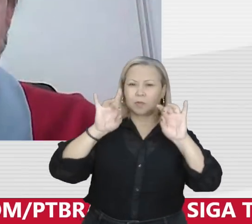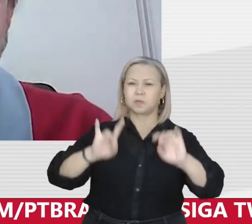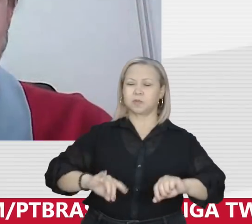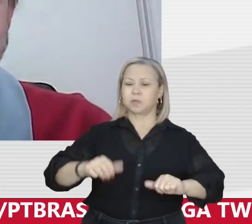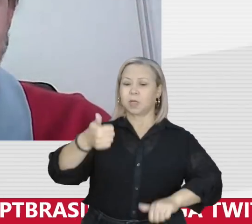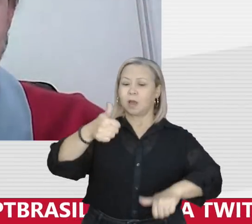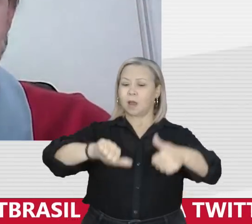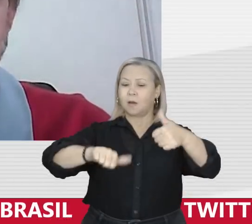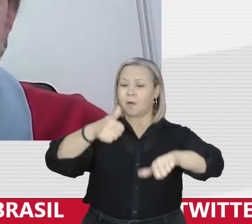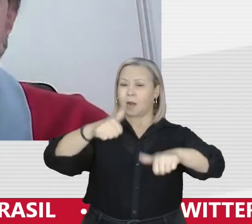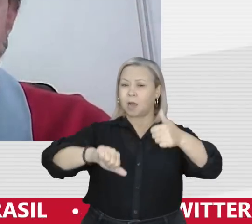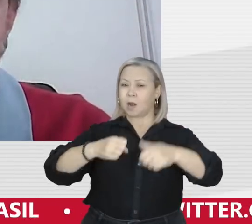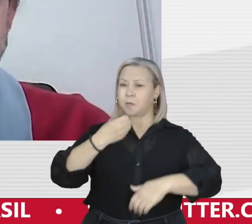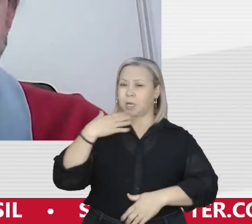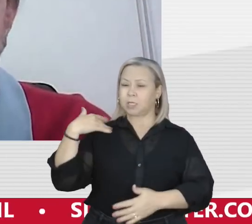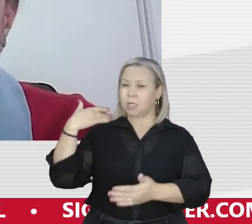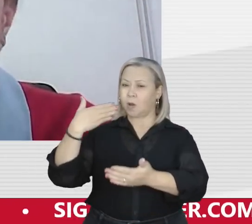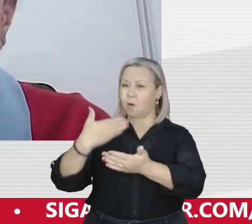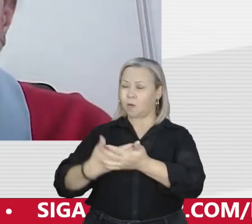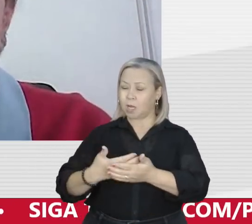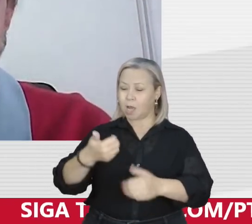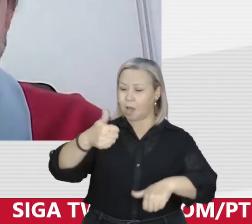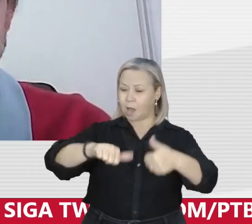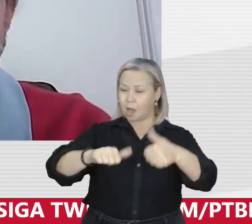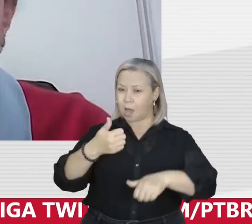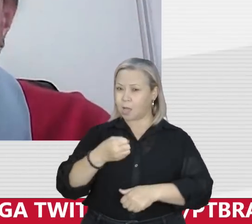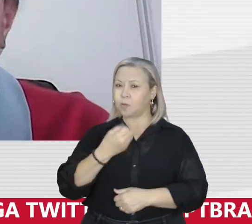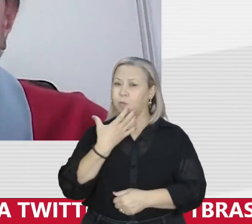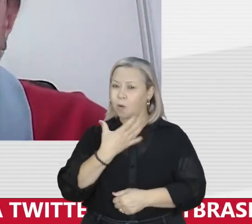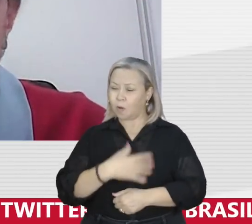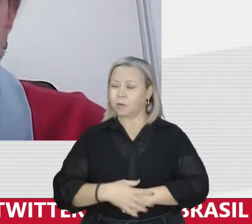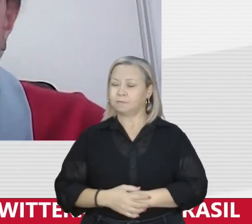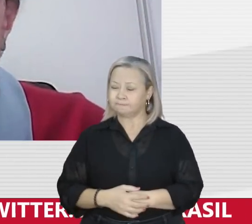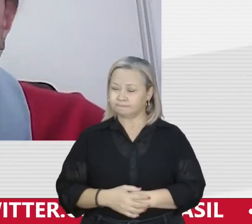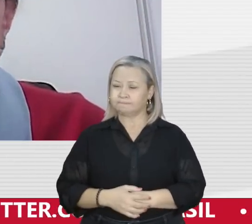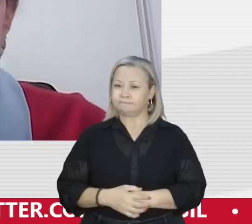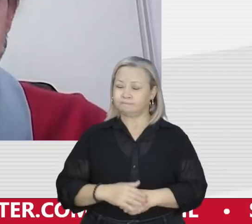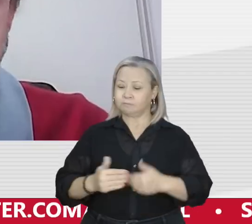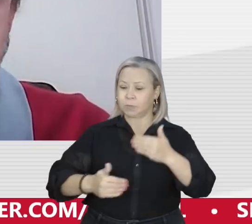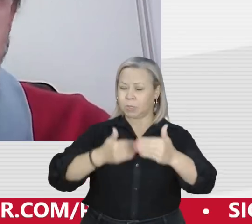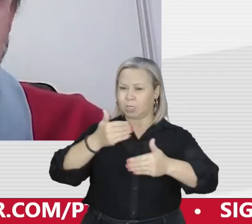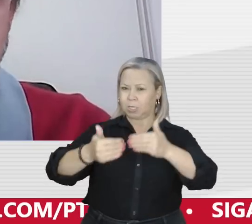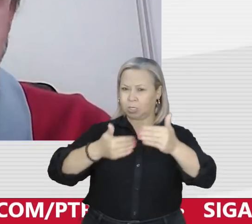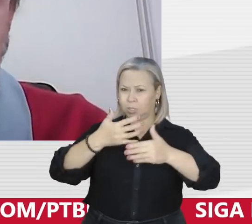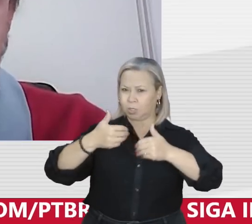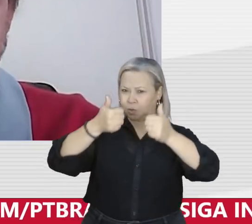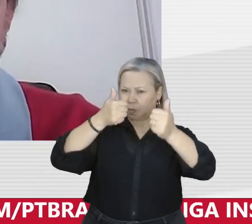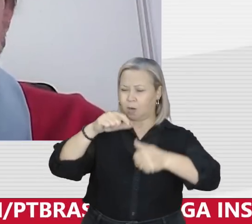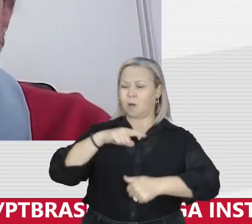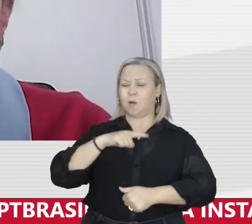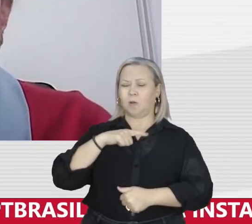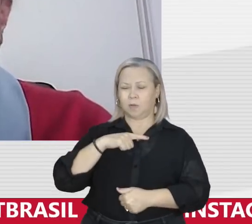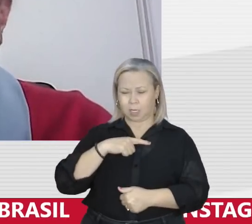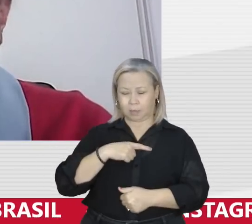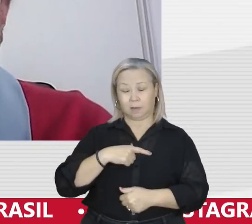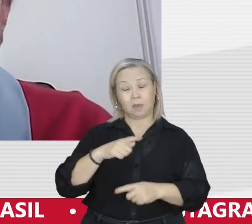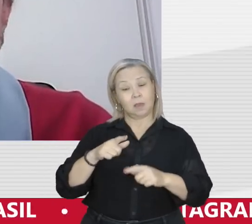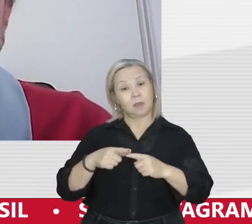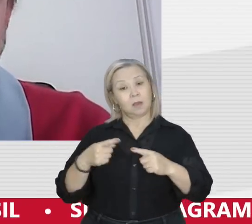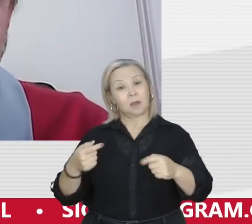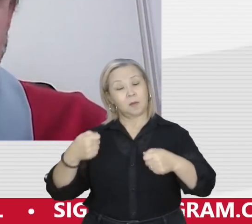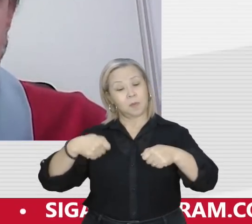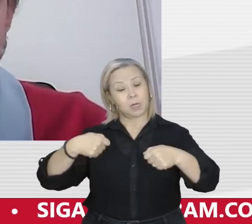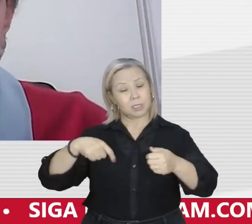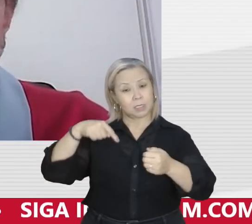avaliada, tem um legado de avanços inegáveis, né, que precisa ser aprofundado. É